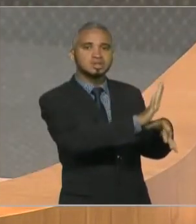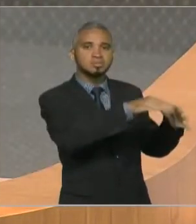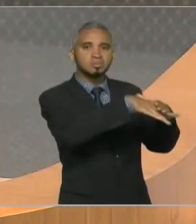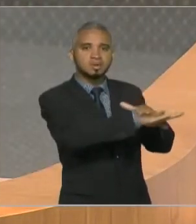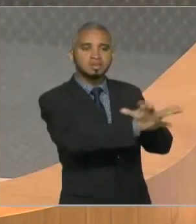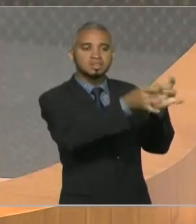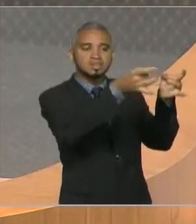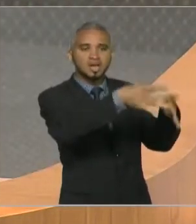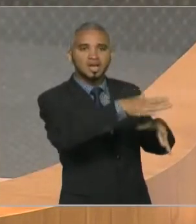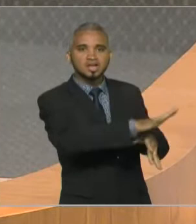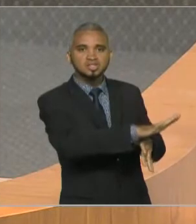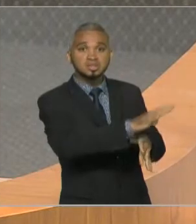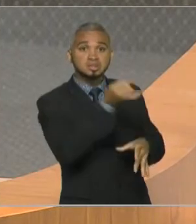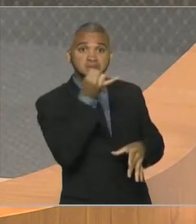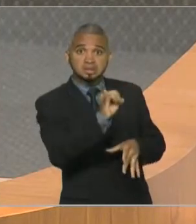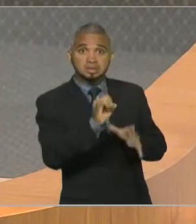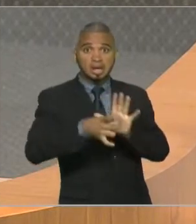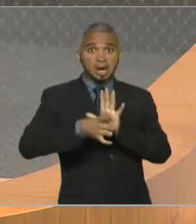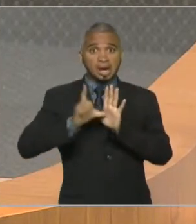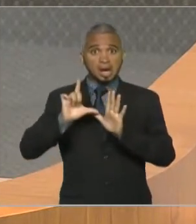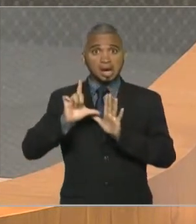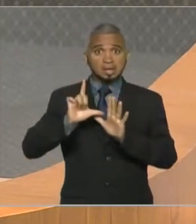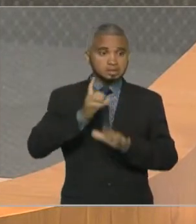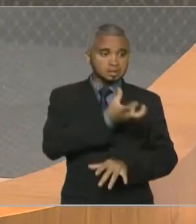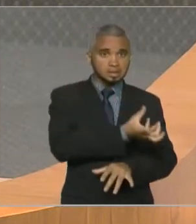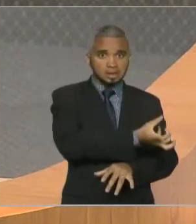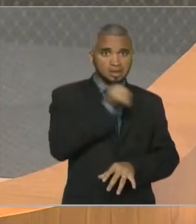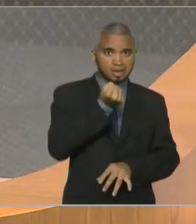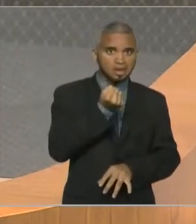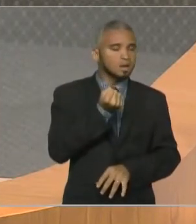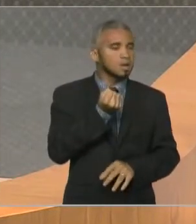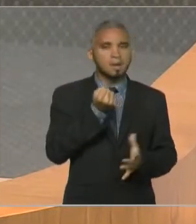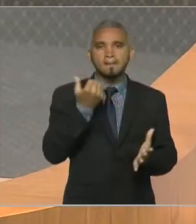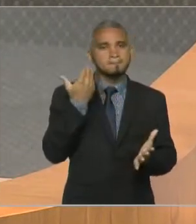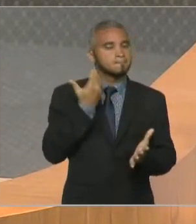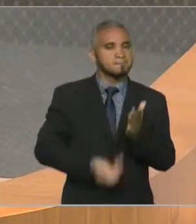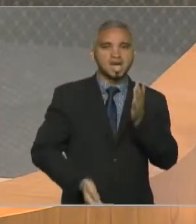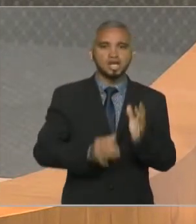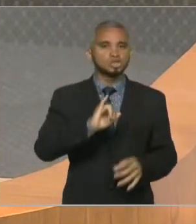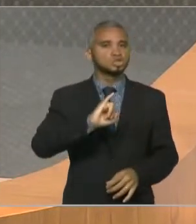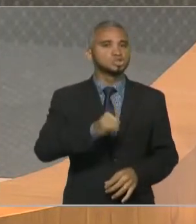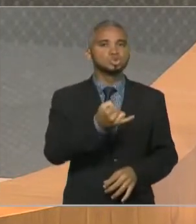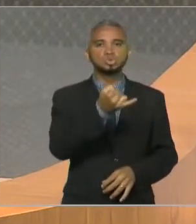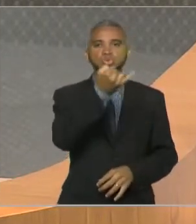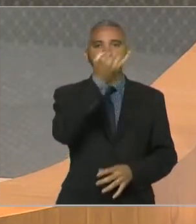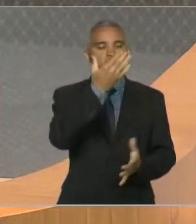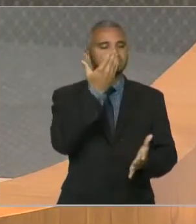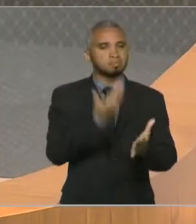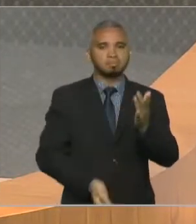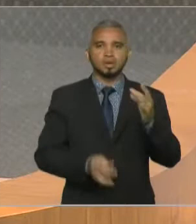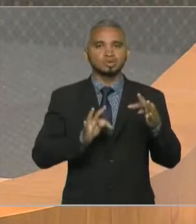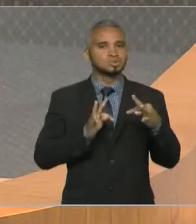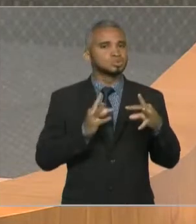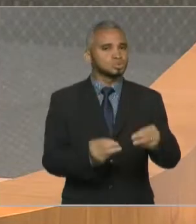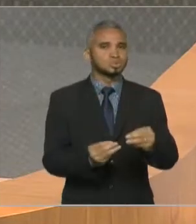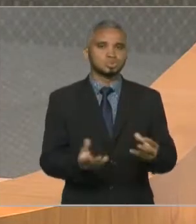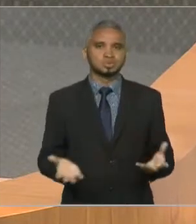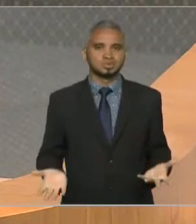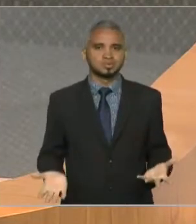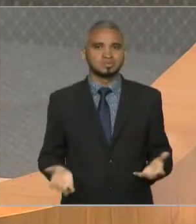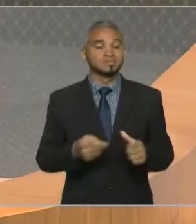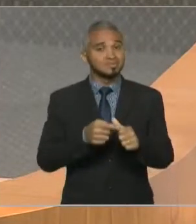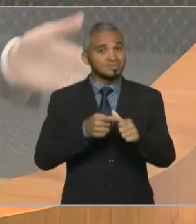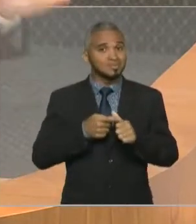o resgate de forma antecipada, você perde todos os rendimentos que estavam previstos a longo prazo. Então, o